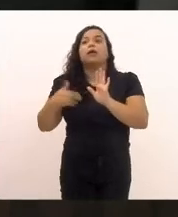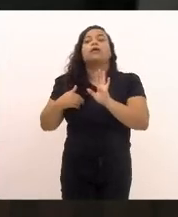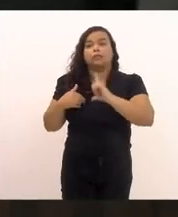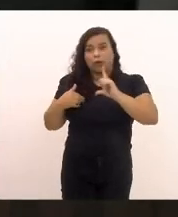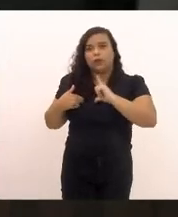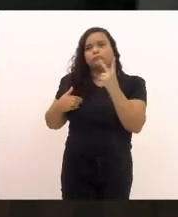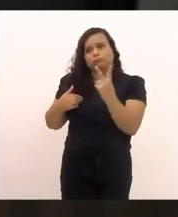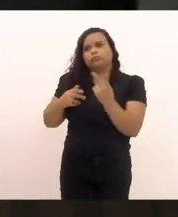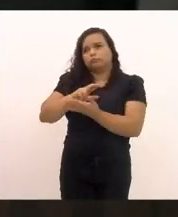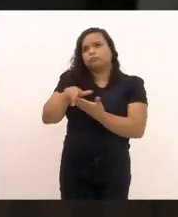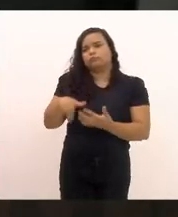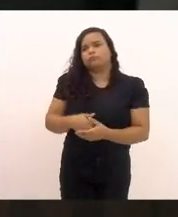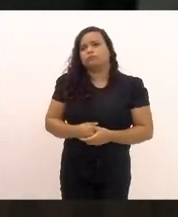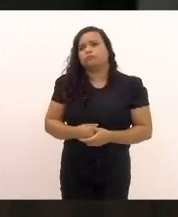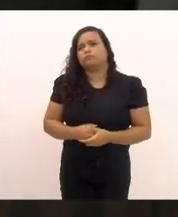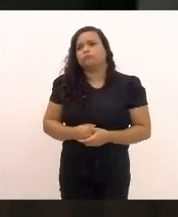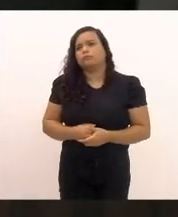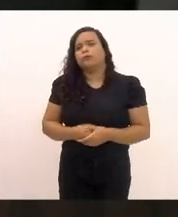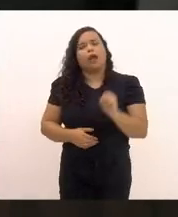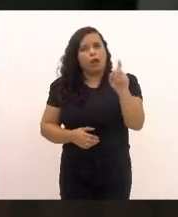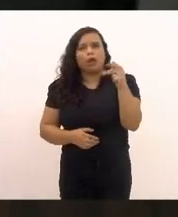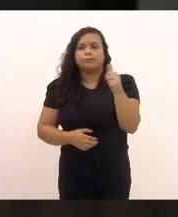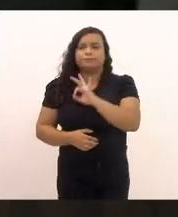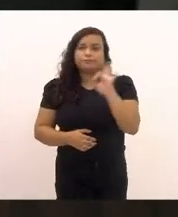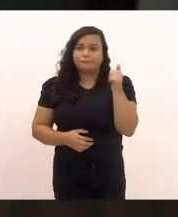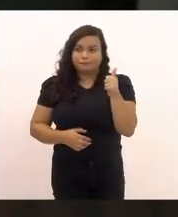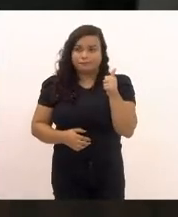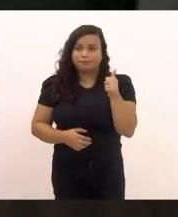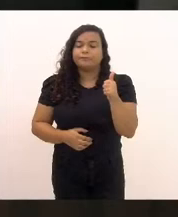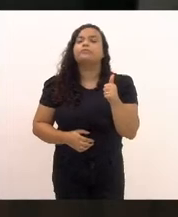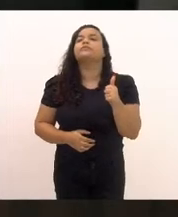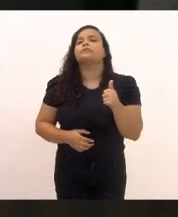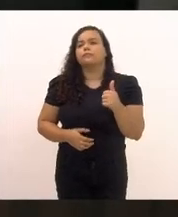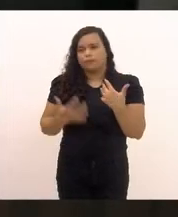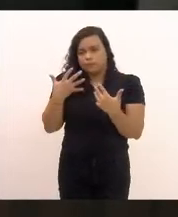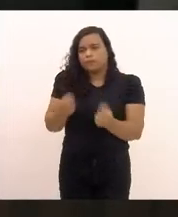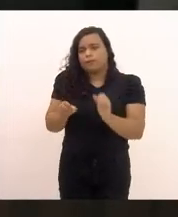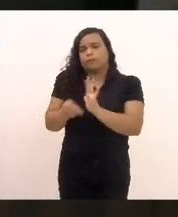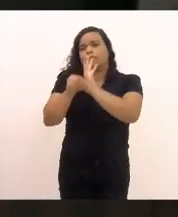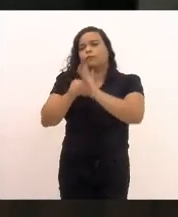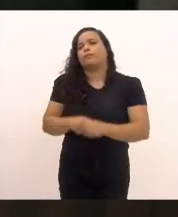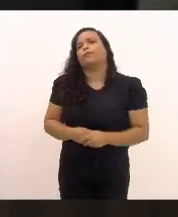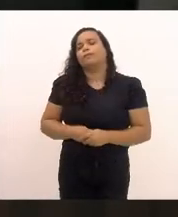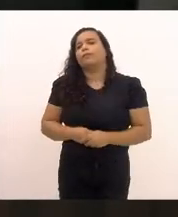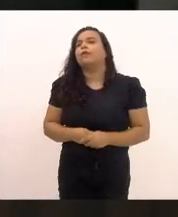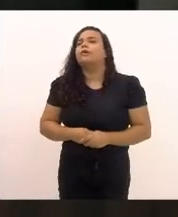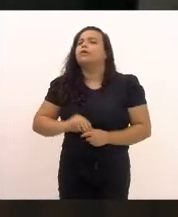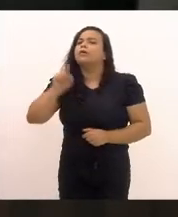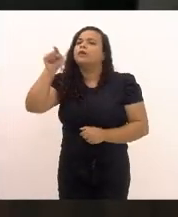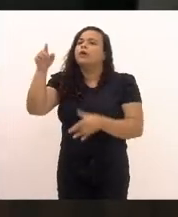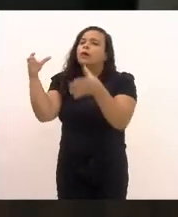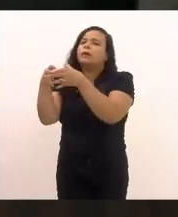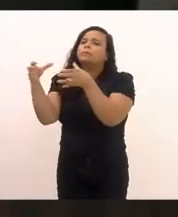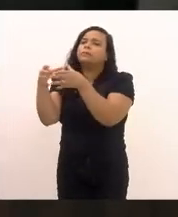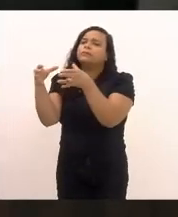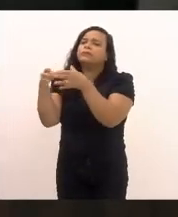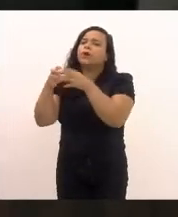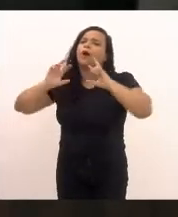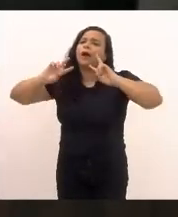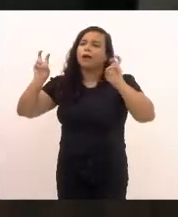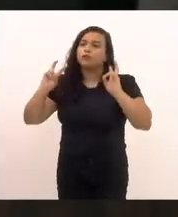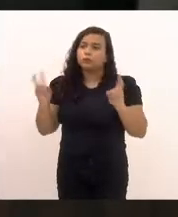essa aí. Ok. Então, absorvida a emenda. Pela Comissão de